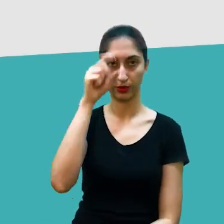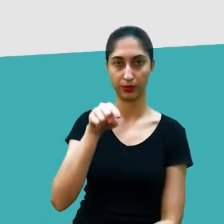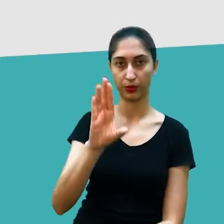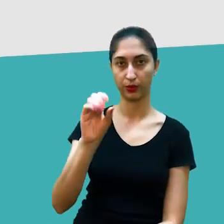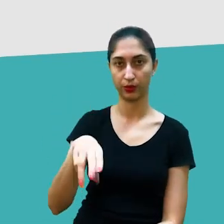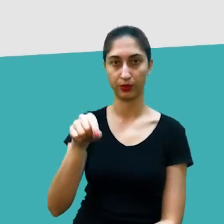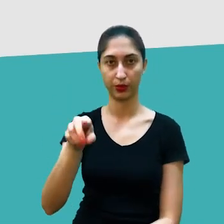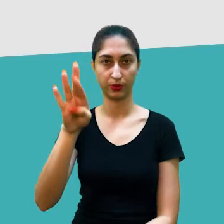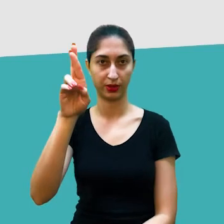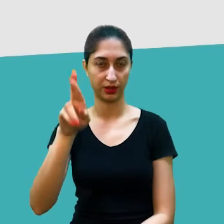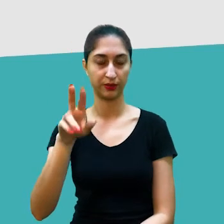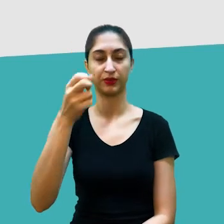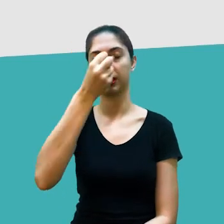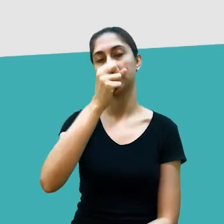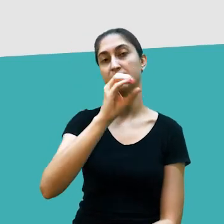Cultura.com.br,